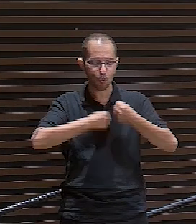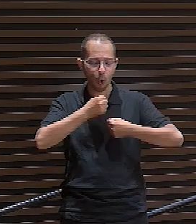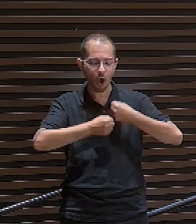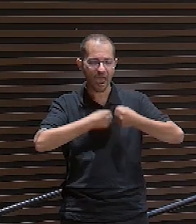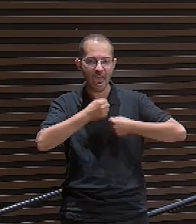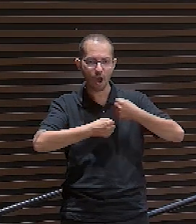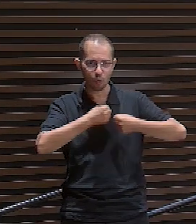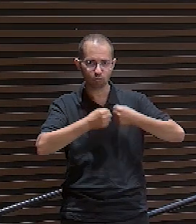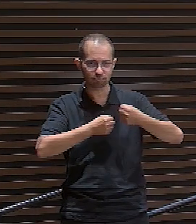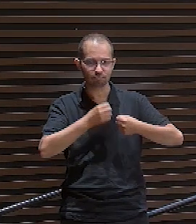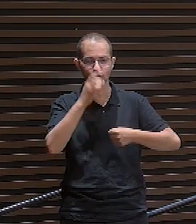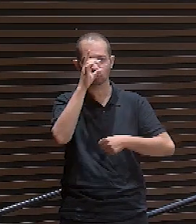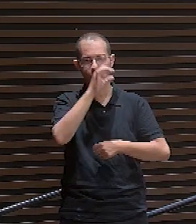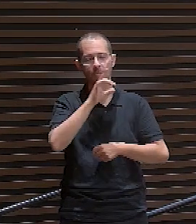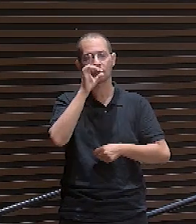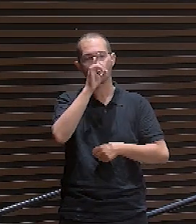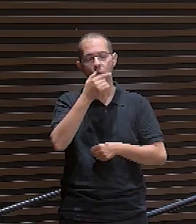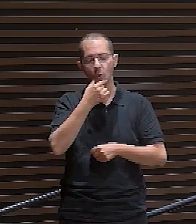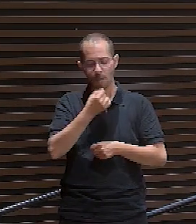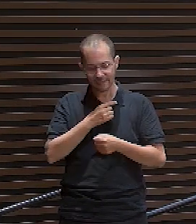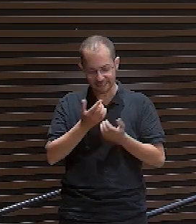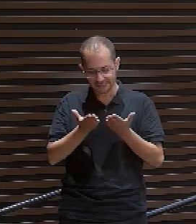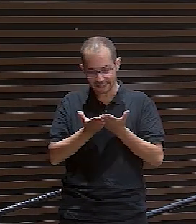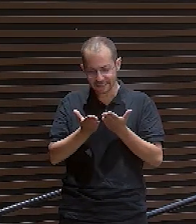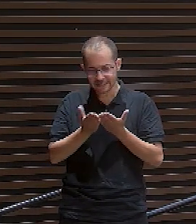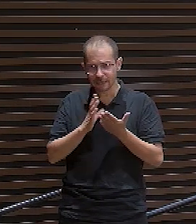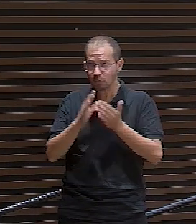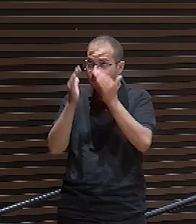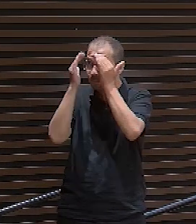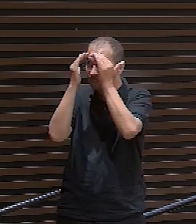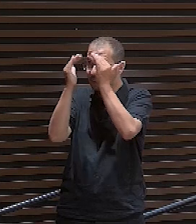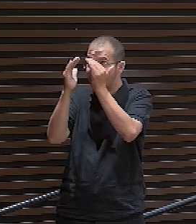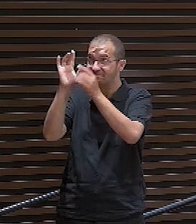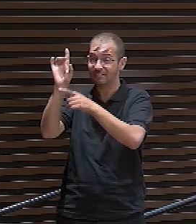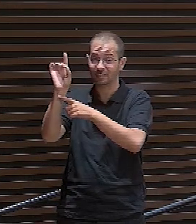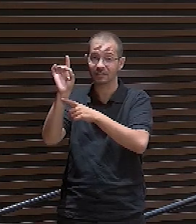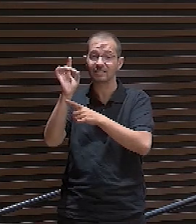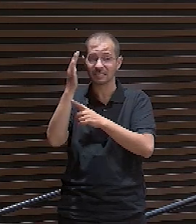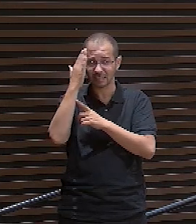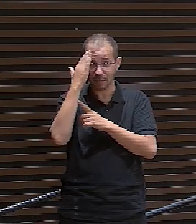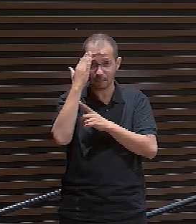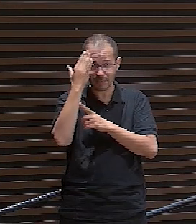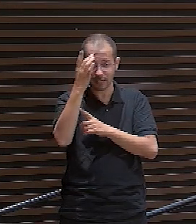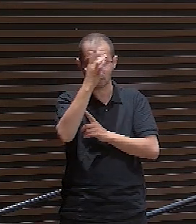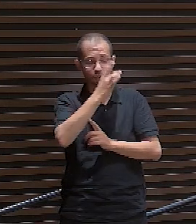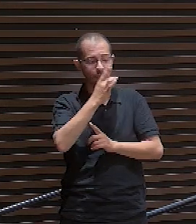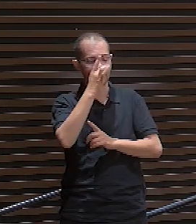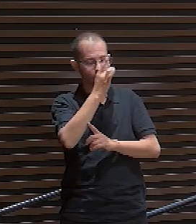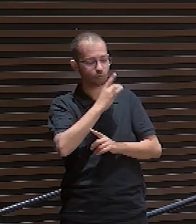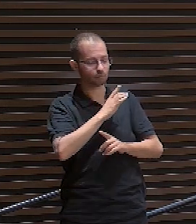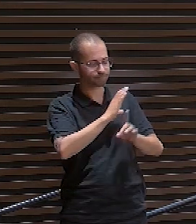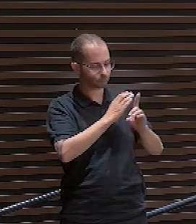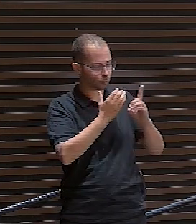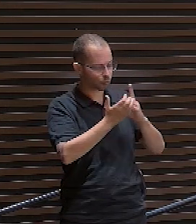Lindell, como cristão devoto, cria que o domingo deveria ser reservado ao culto a Deus